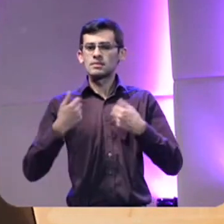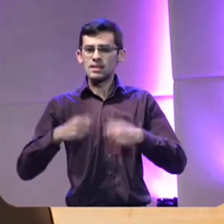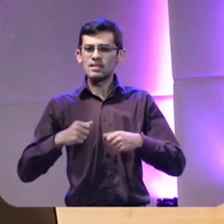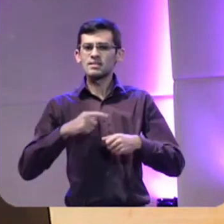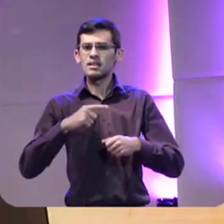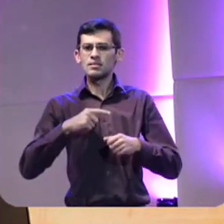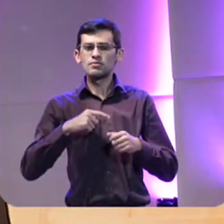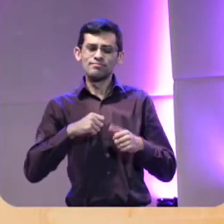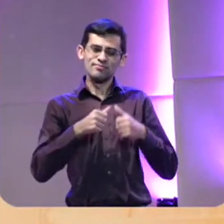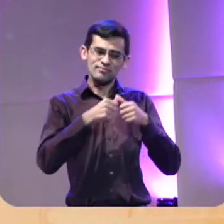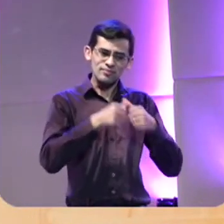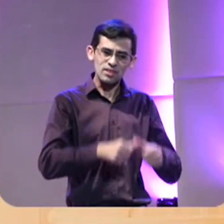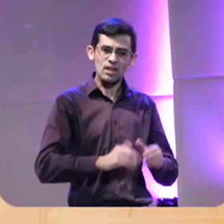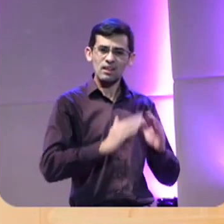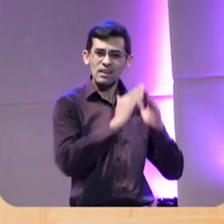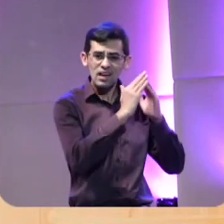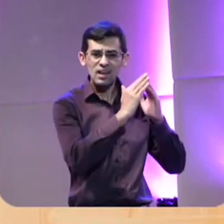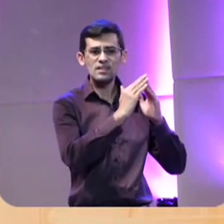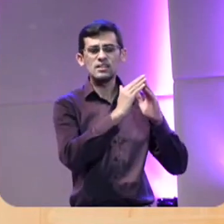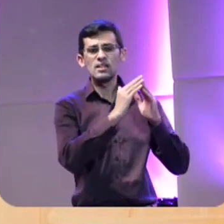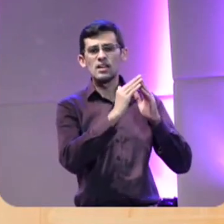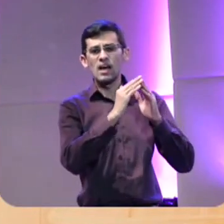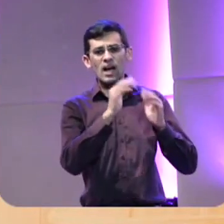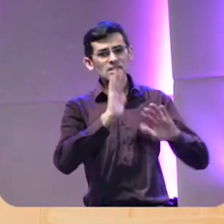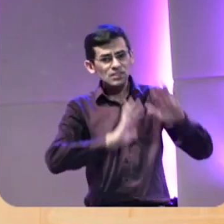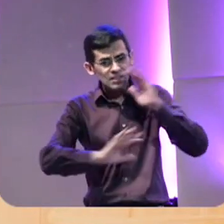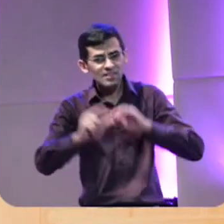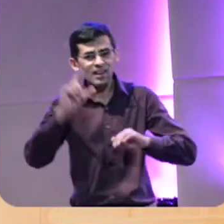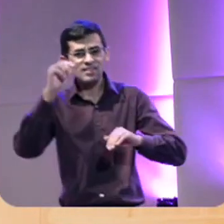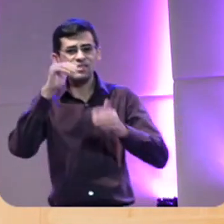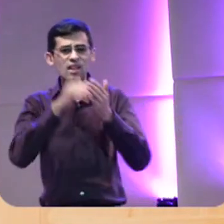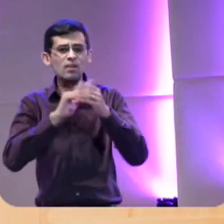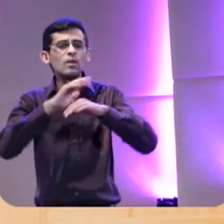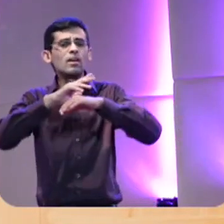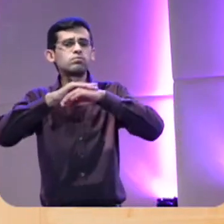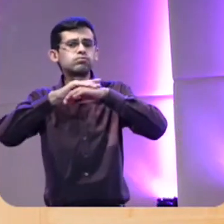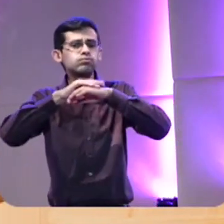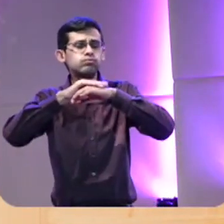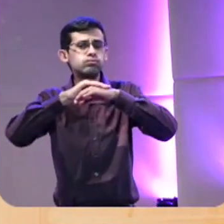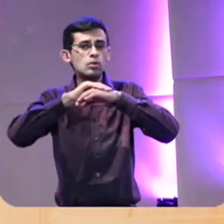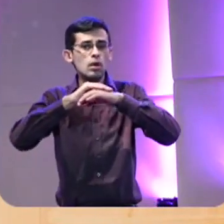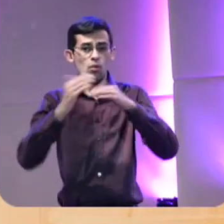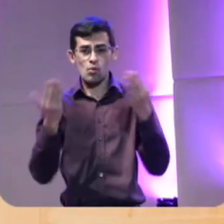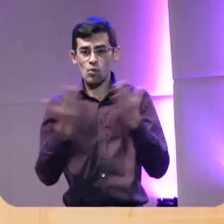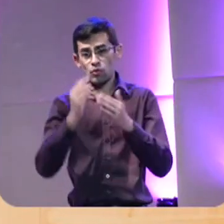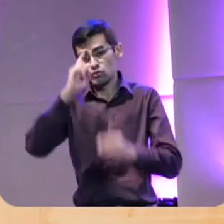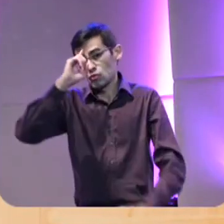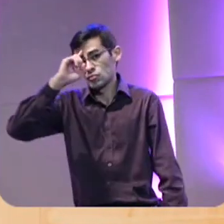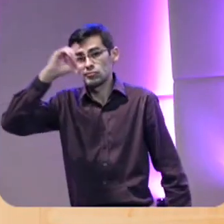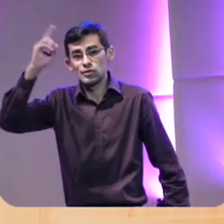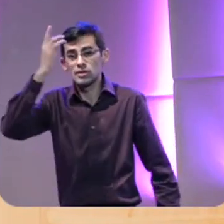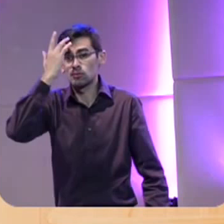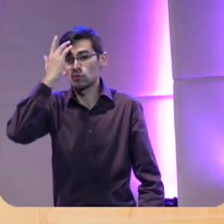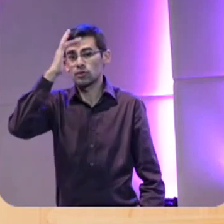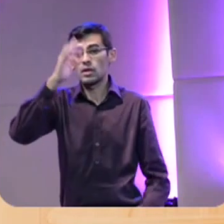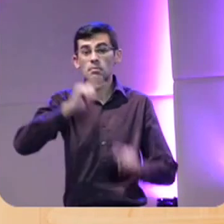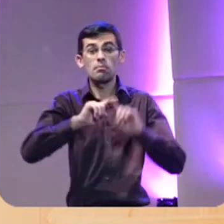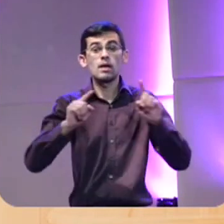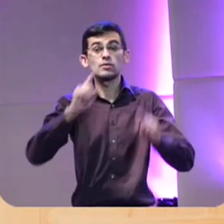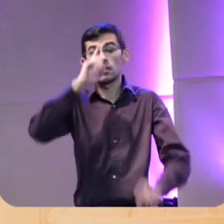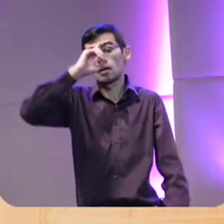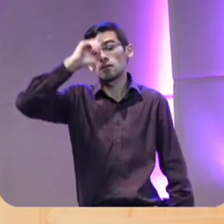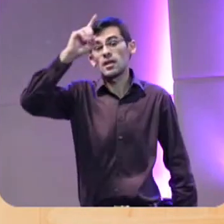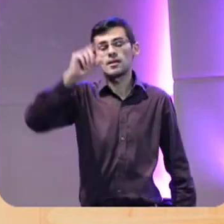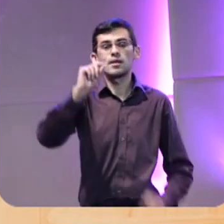por privações, quem sabe até por enfermidade, hoje ou algum dia. Mas a ideia